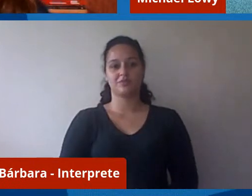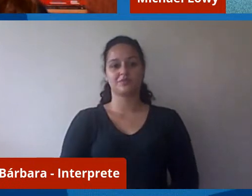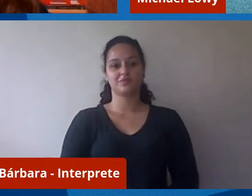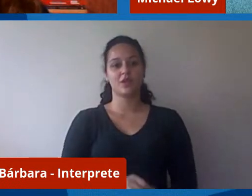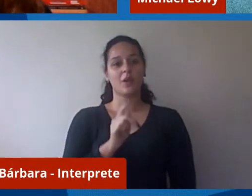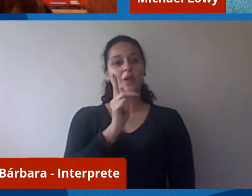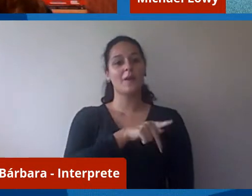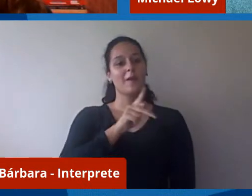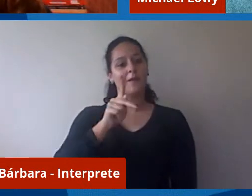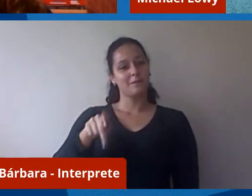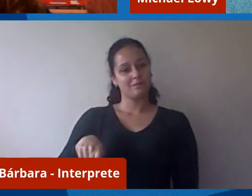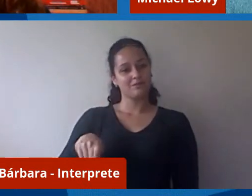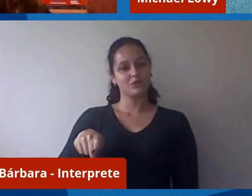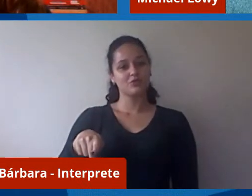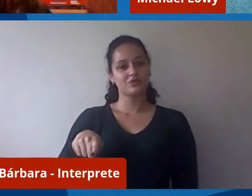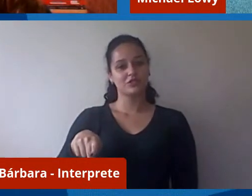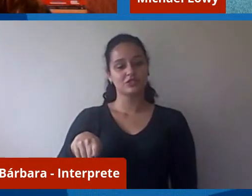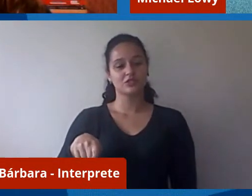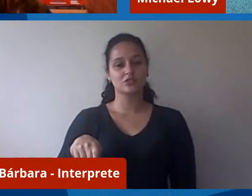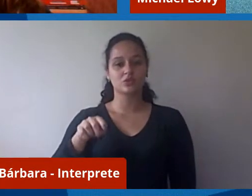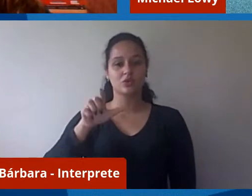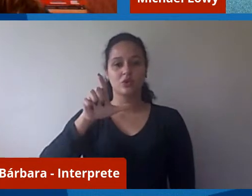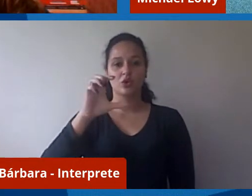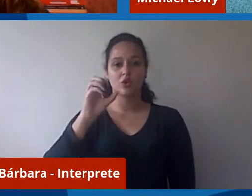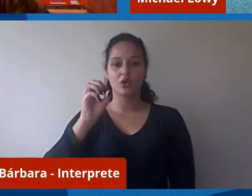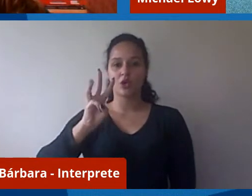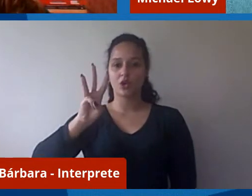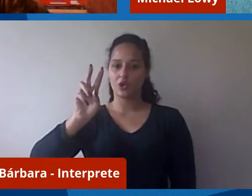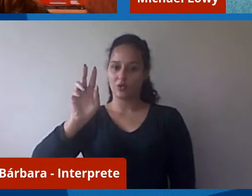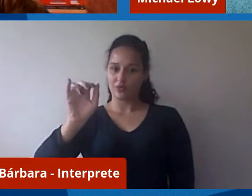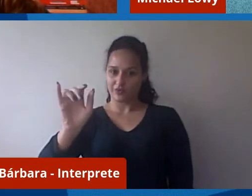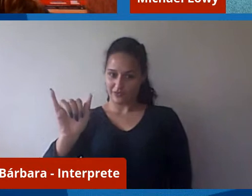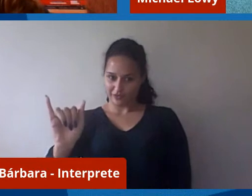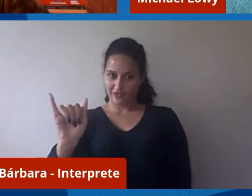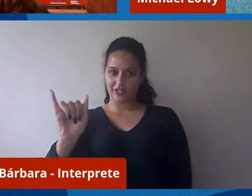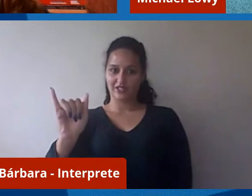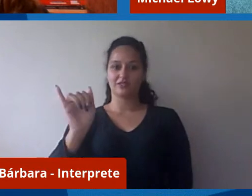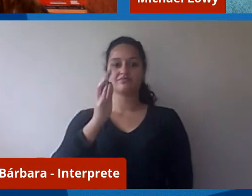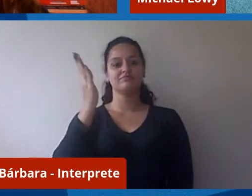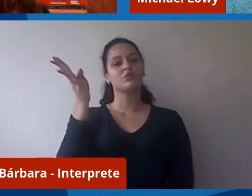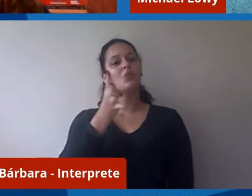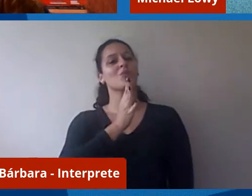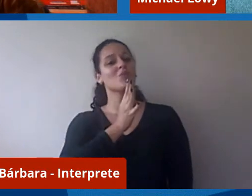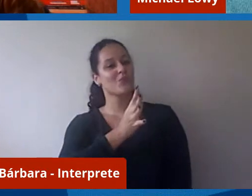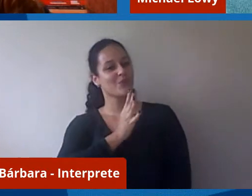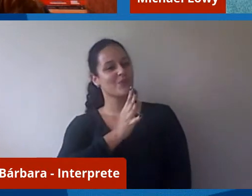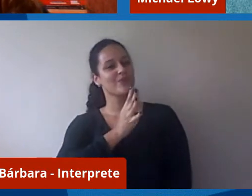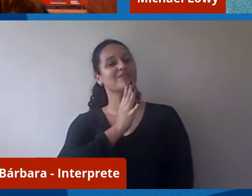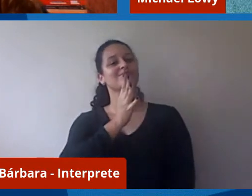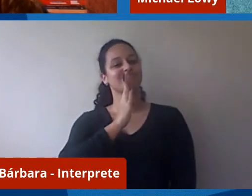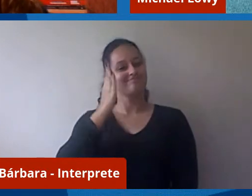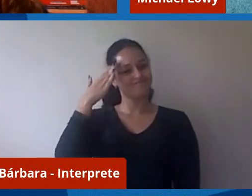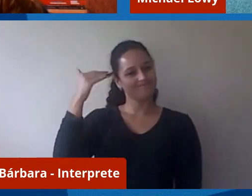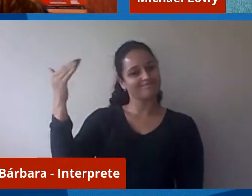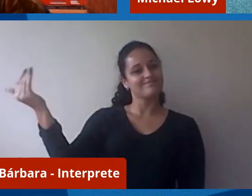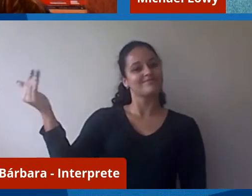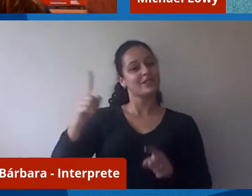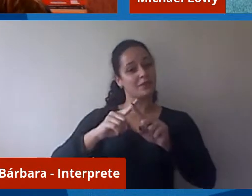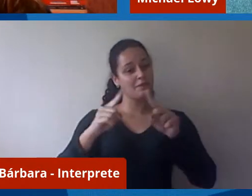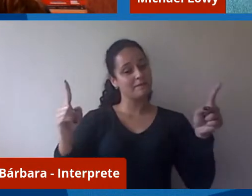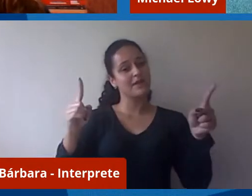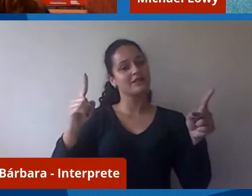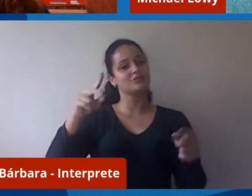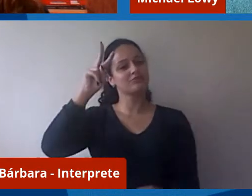nós, mas não é demais a gente rememorar um pouco a sua vasta